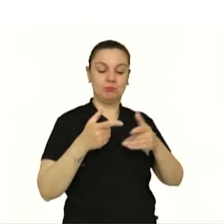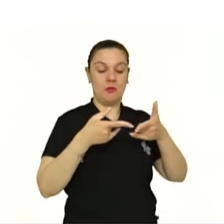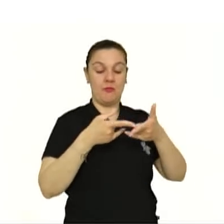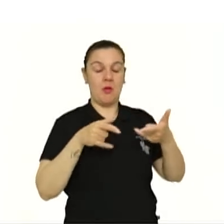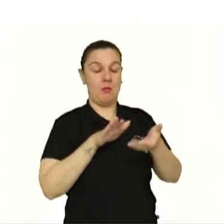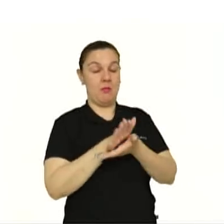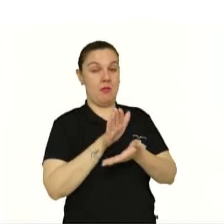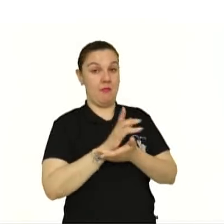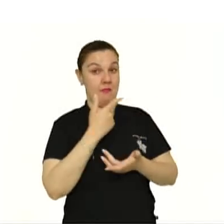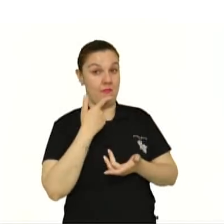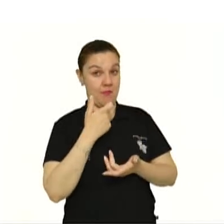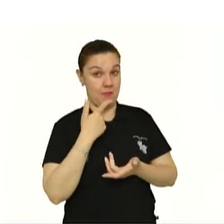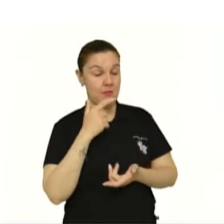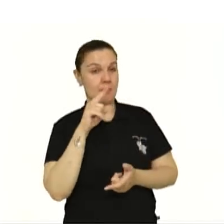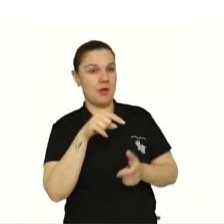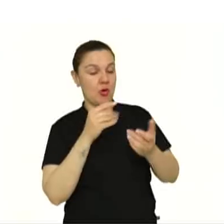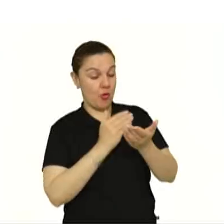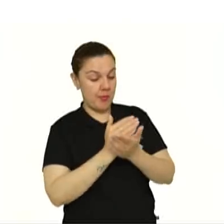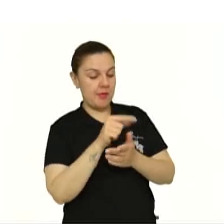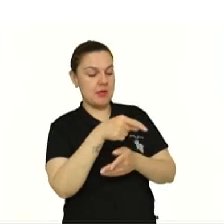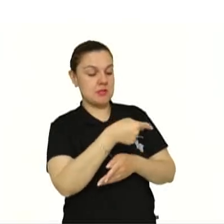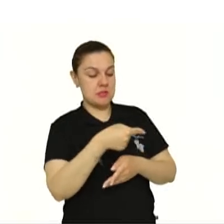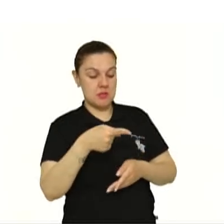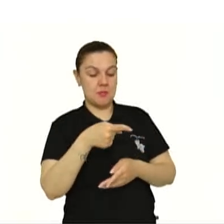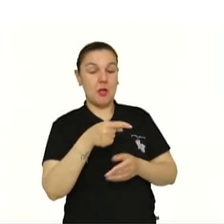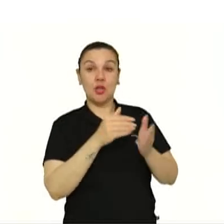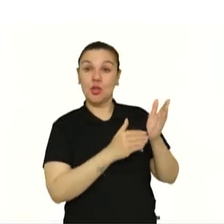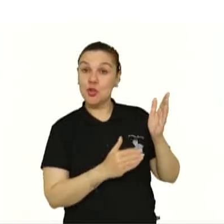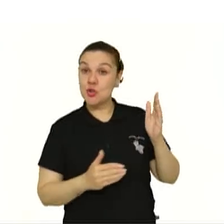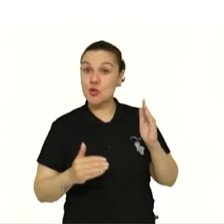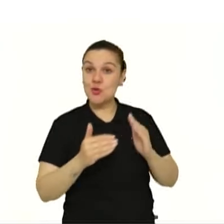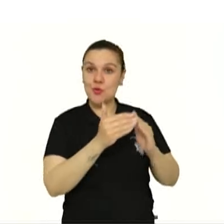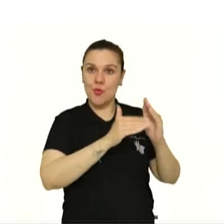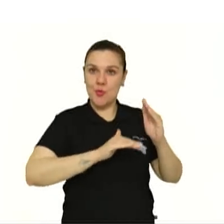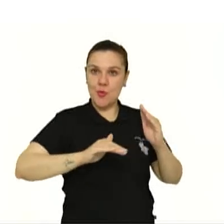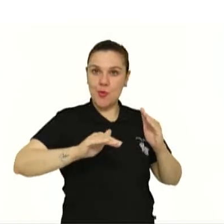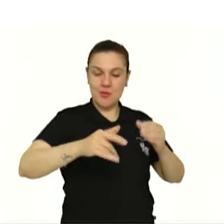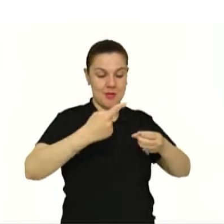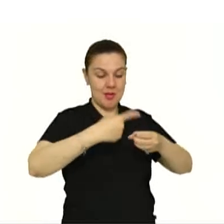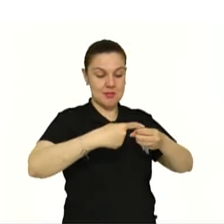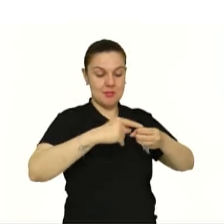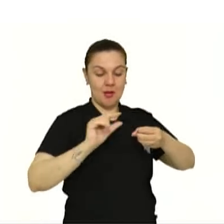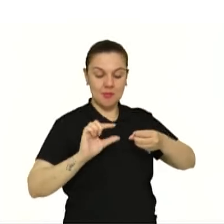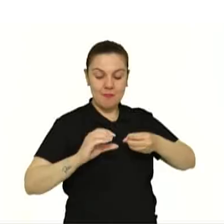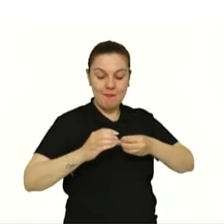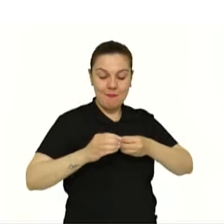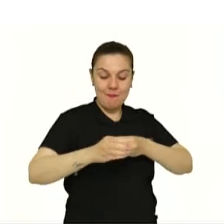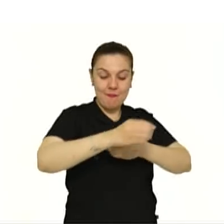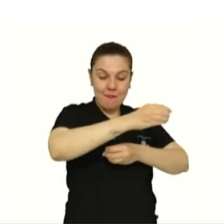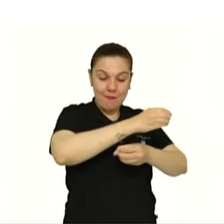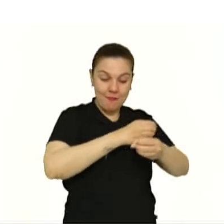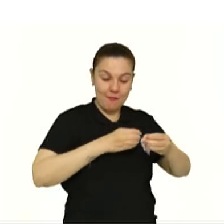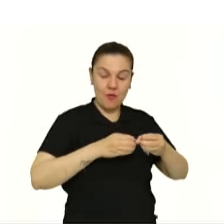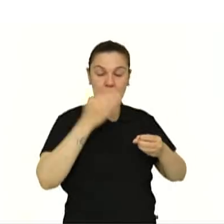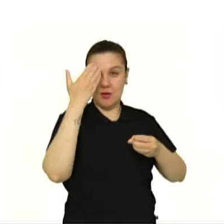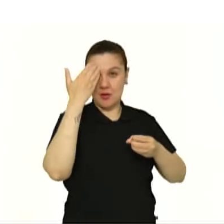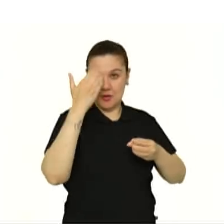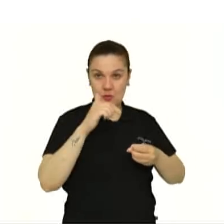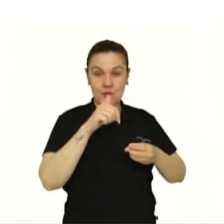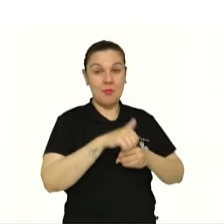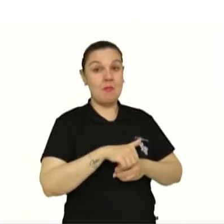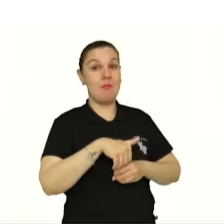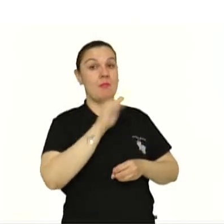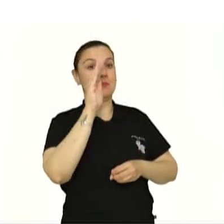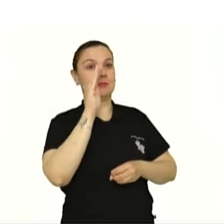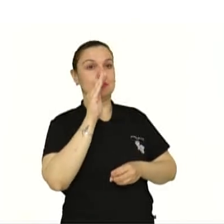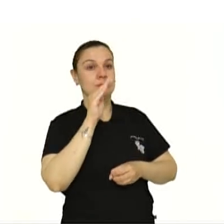iniciou essa semana. Ele vai integrar toda a região metropolitana de Curitiba, tá? Que é onde nós